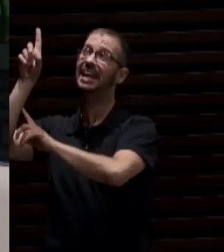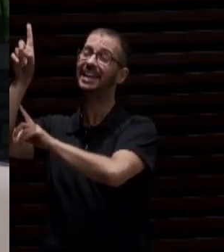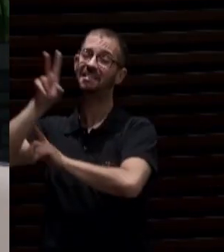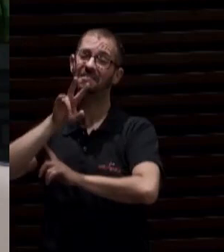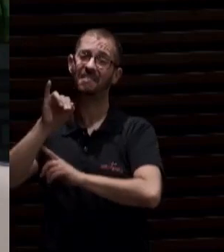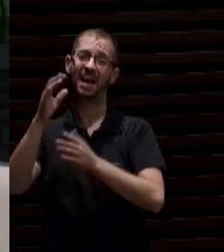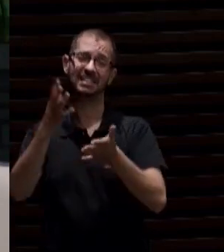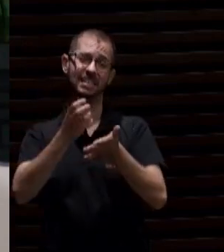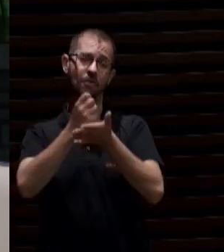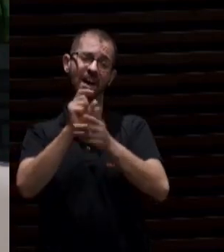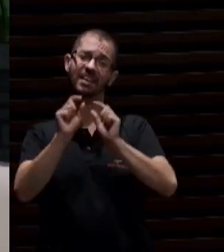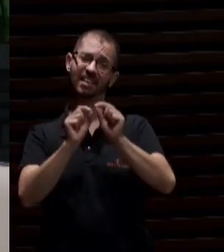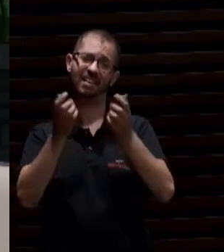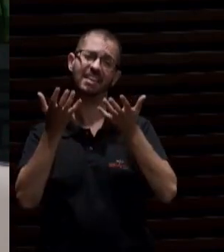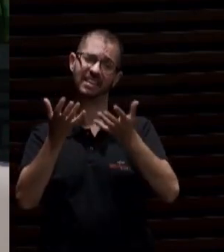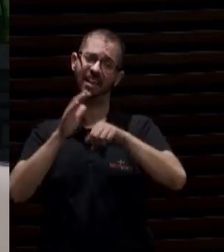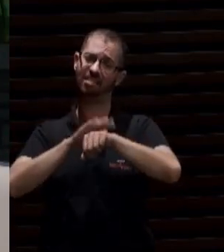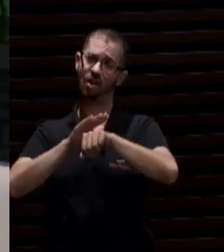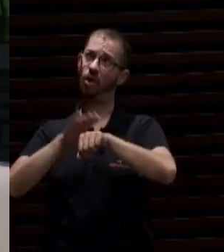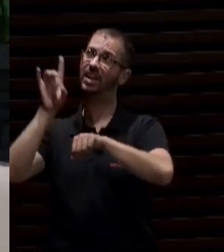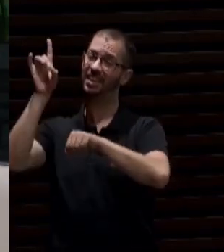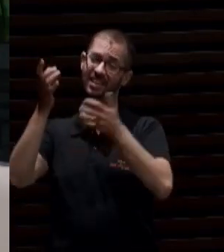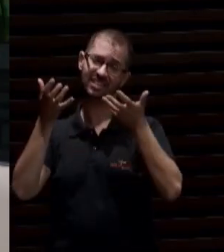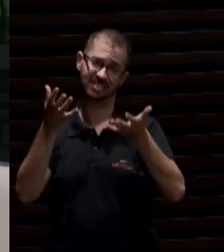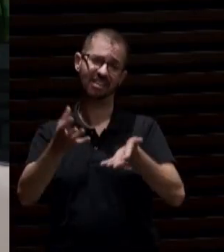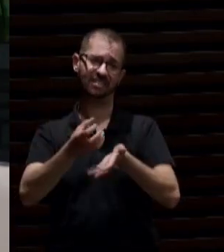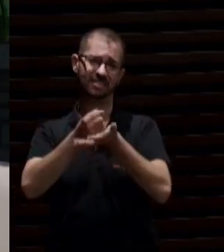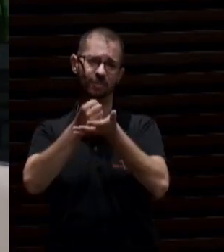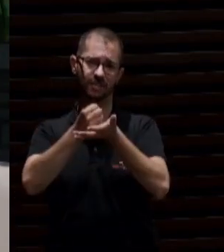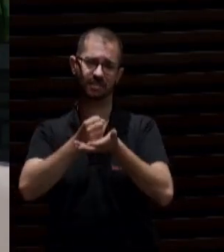quer, e como Ele quiser, e na hora em que Ele quiser.